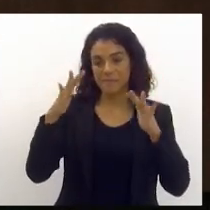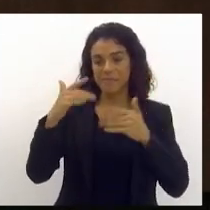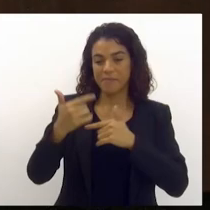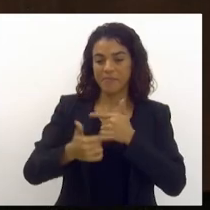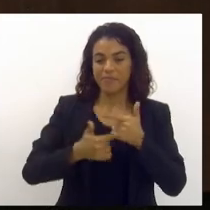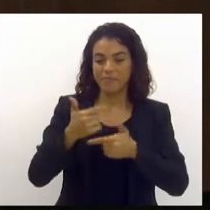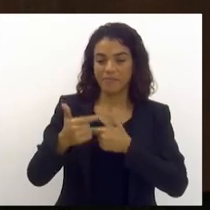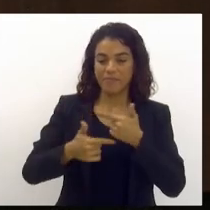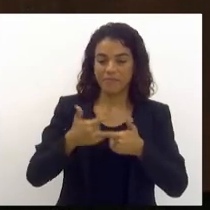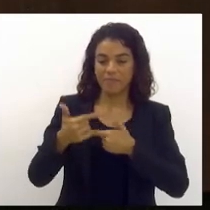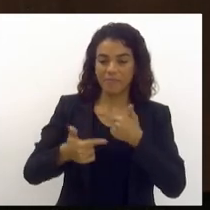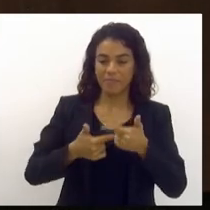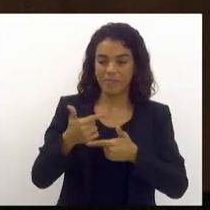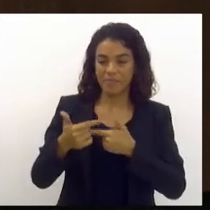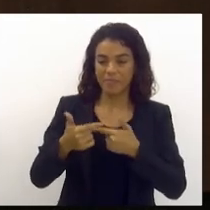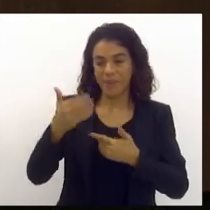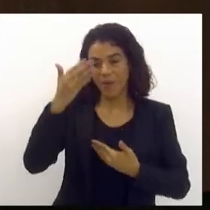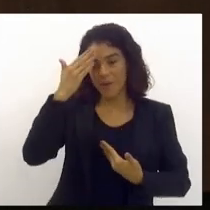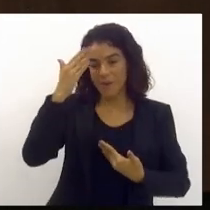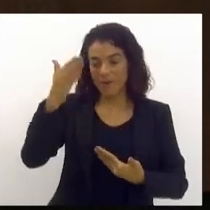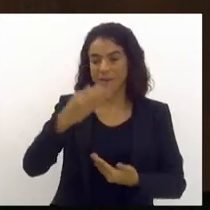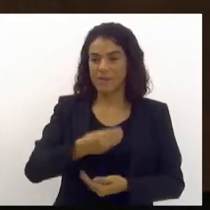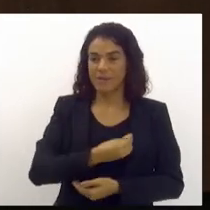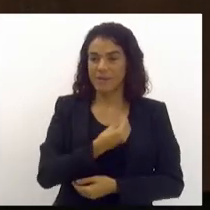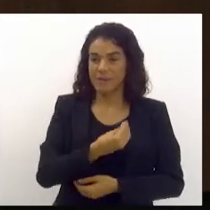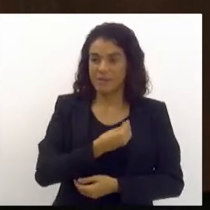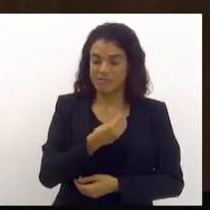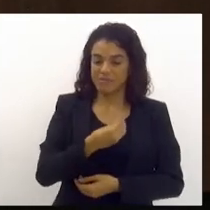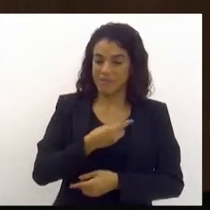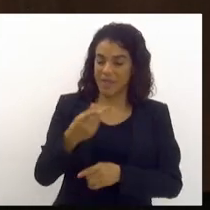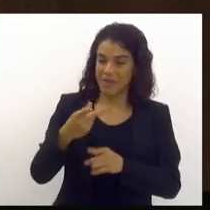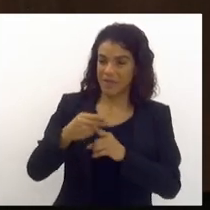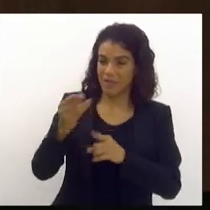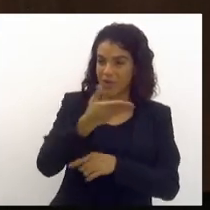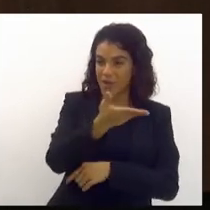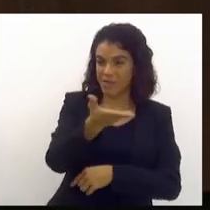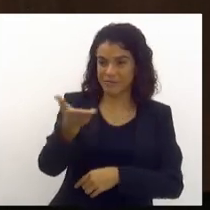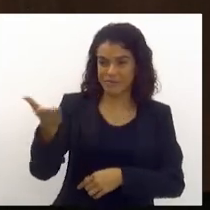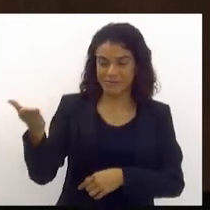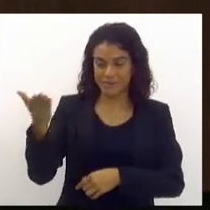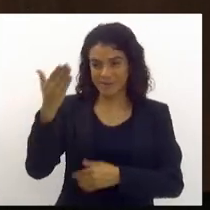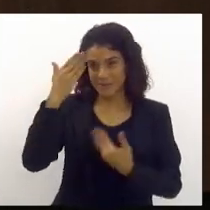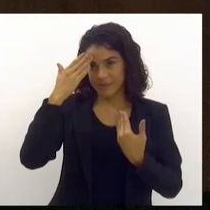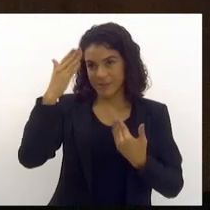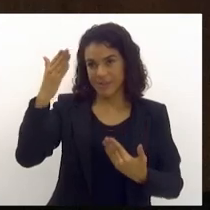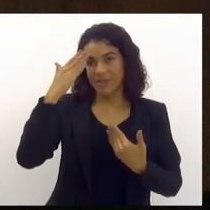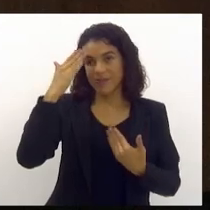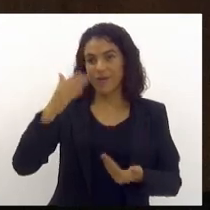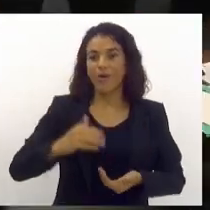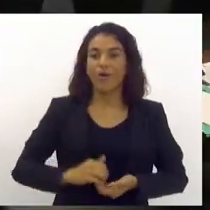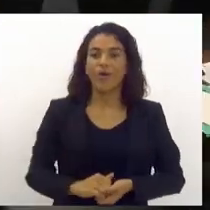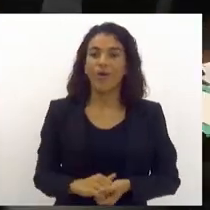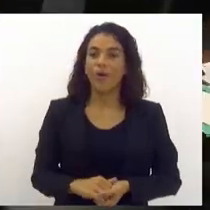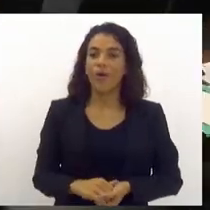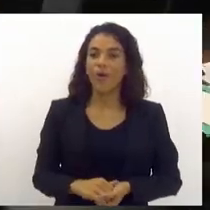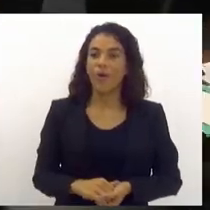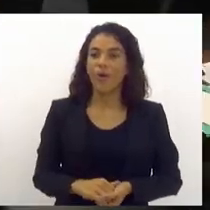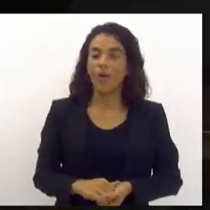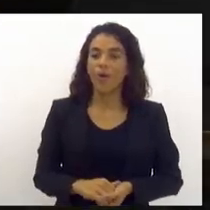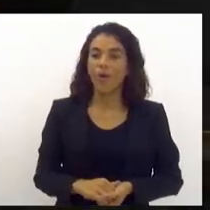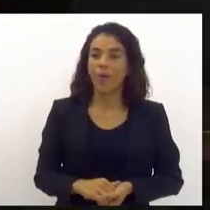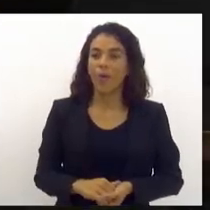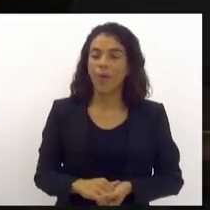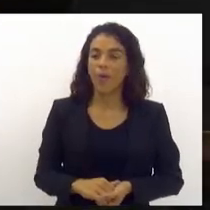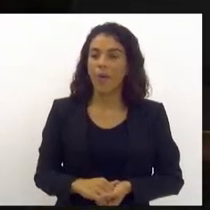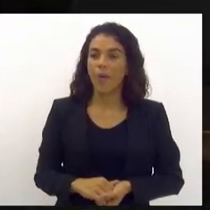fazem. Obrigado pela presença. E a vitória é de vocês. Muito obrigado, presidente. Obrigado, deputado